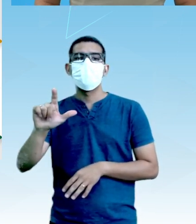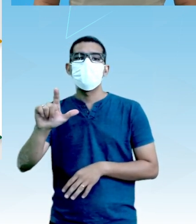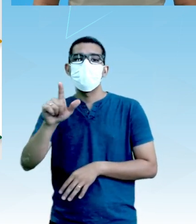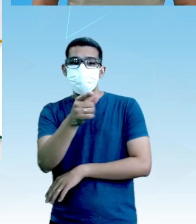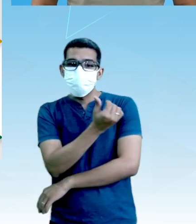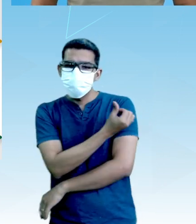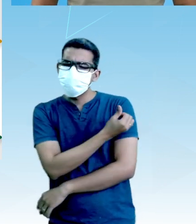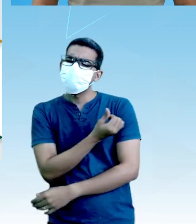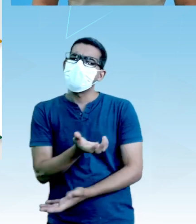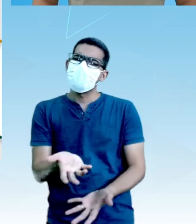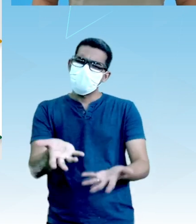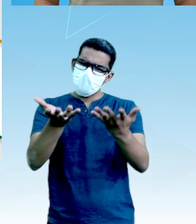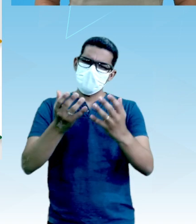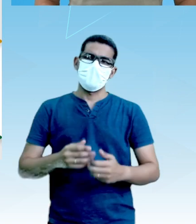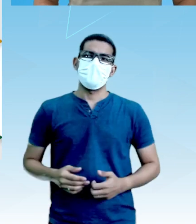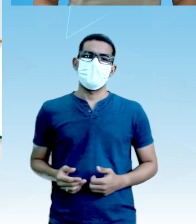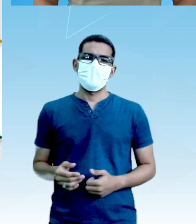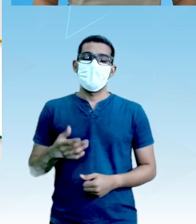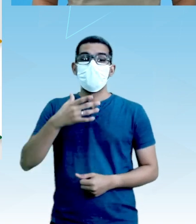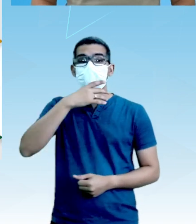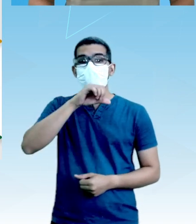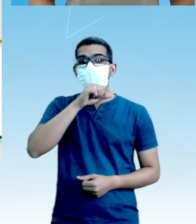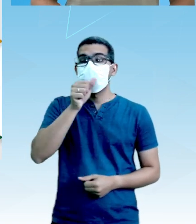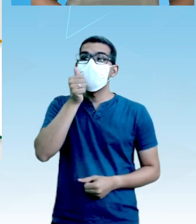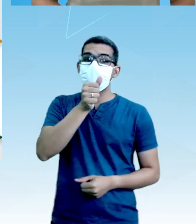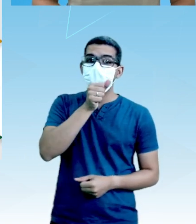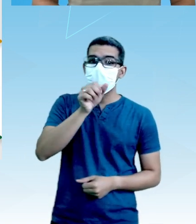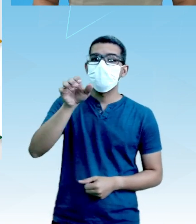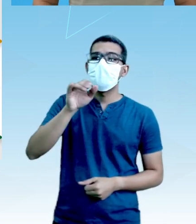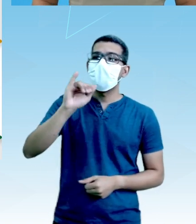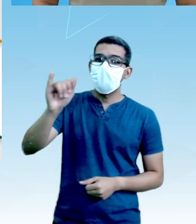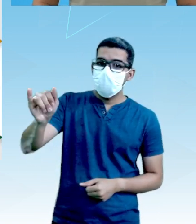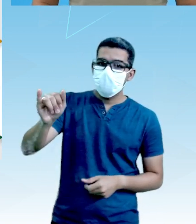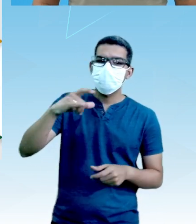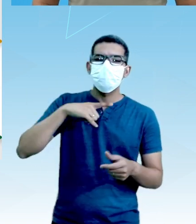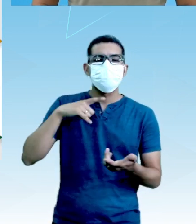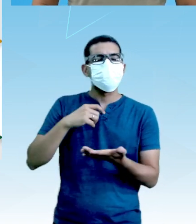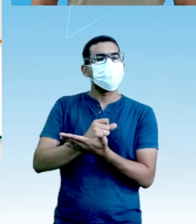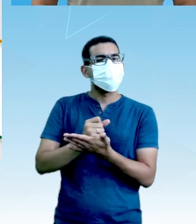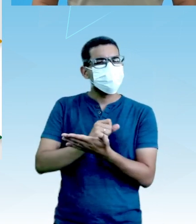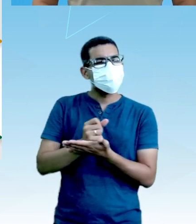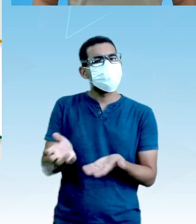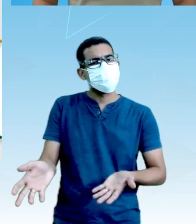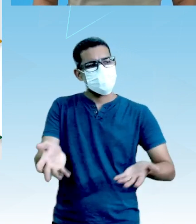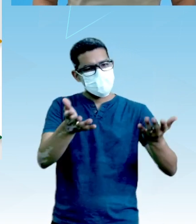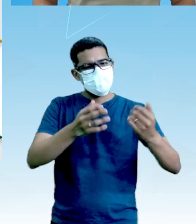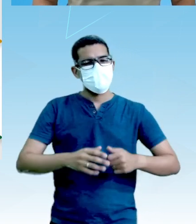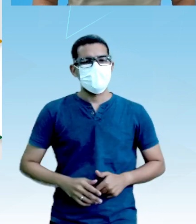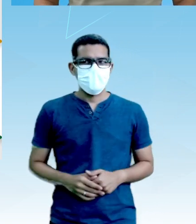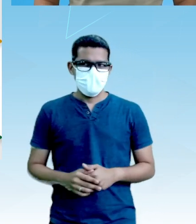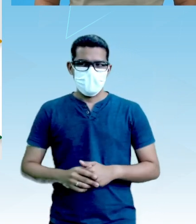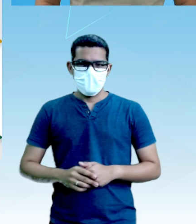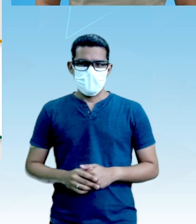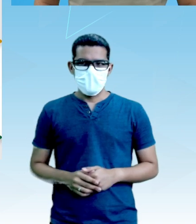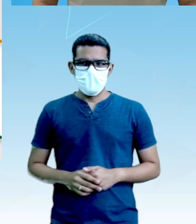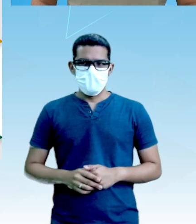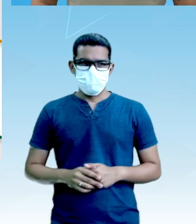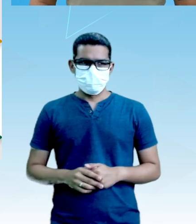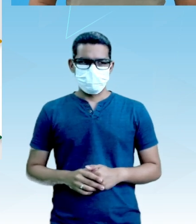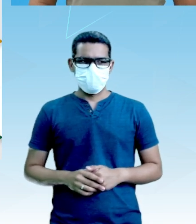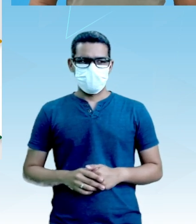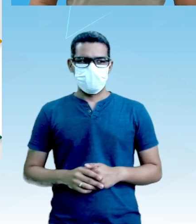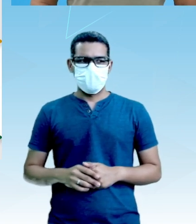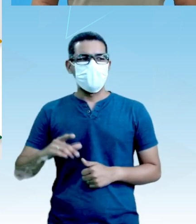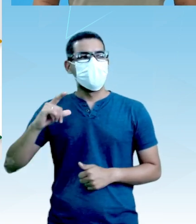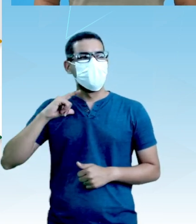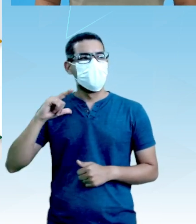ano, jogue. Diga lá, seu pai e sua mãe, que nós estamos indicando um jogo para você se divertir e aprender matemática, tá bom? Tá aí uma